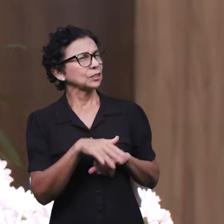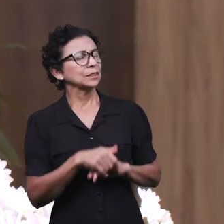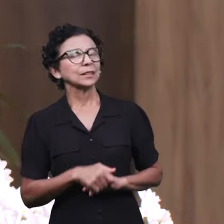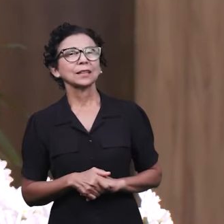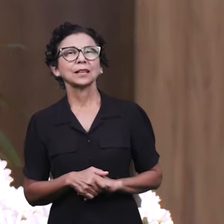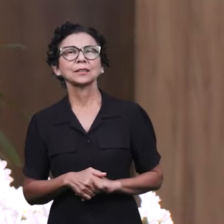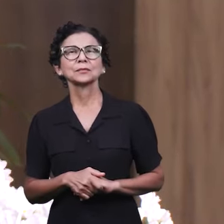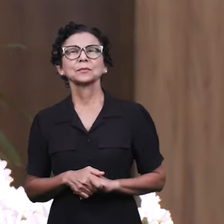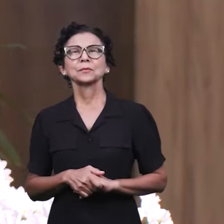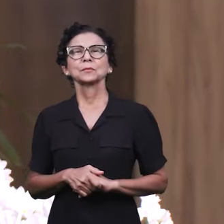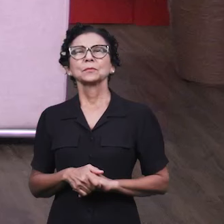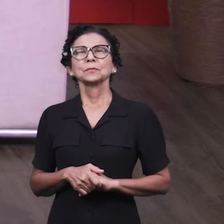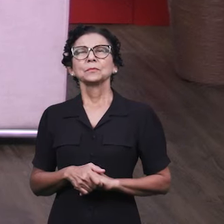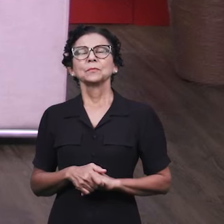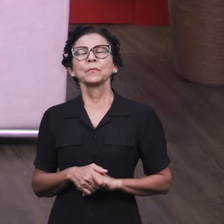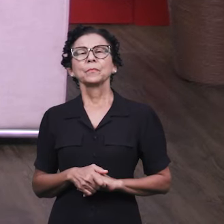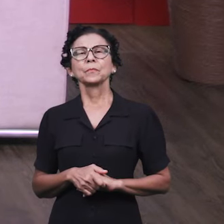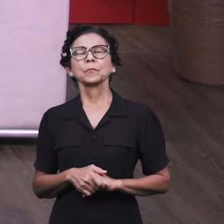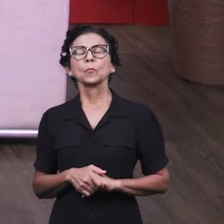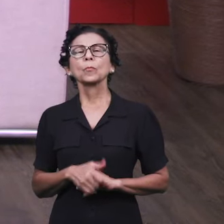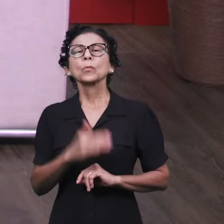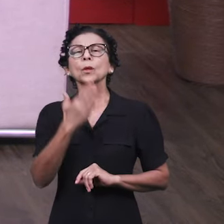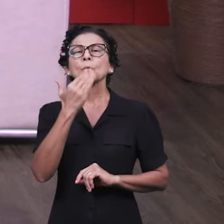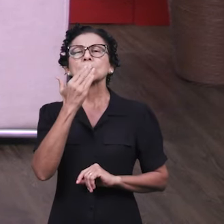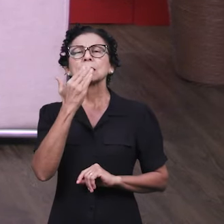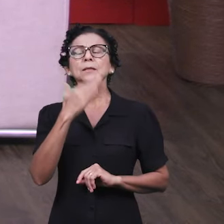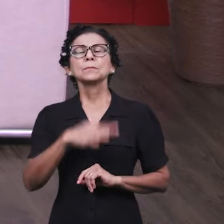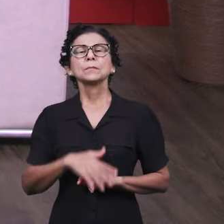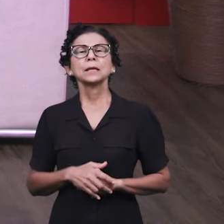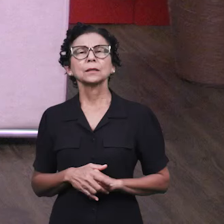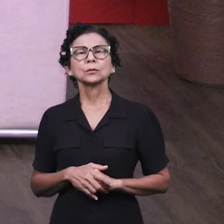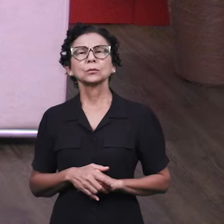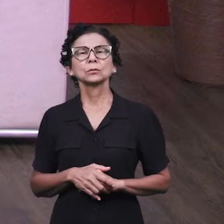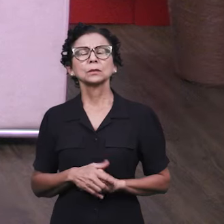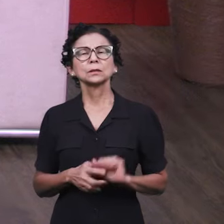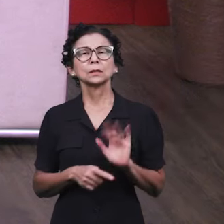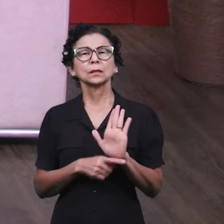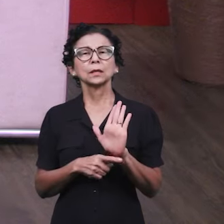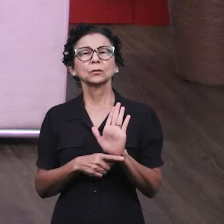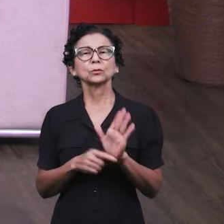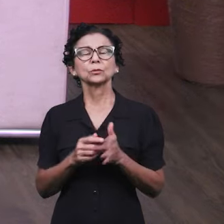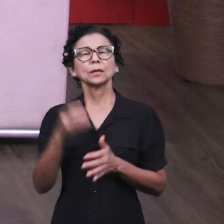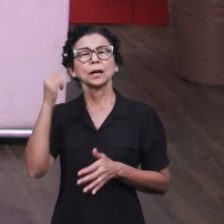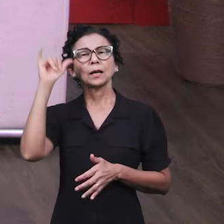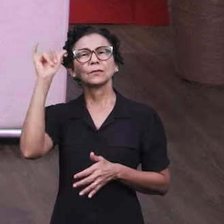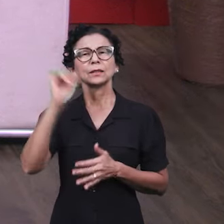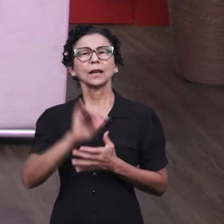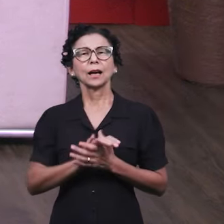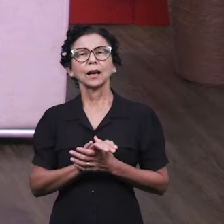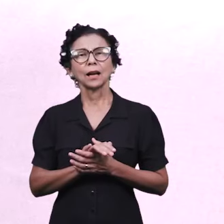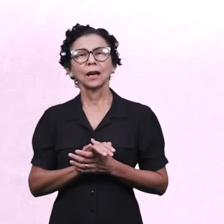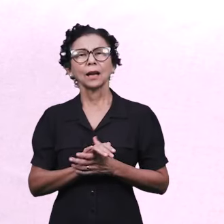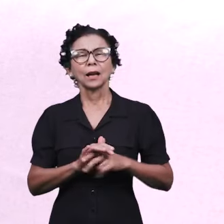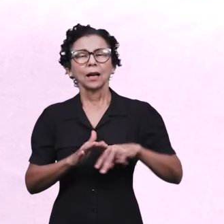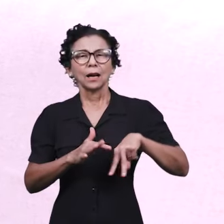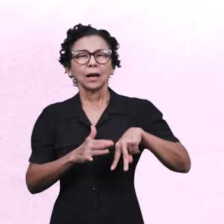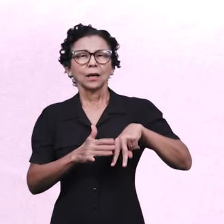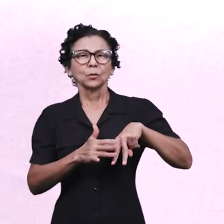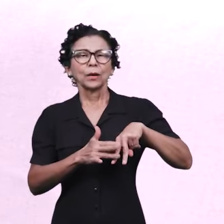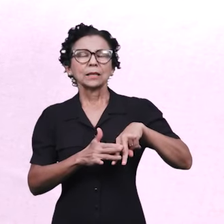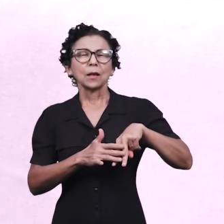tá nos assistindo e para mim quais AL alimentos que são antiinflamatórios que ajudariam essa condição Claro